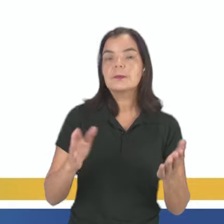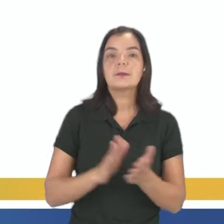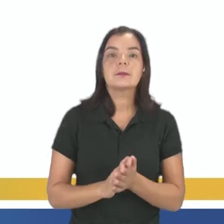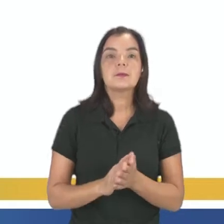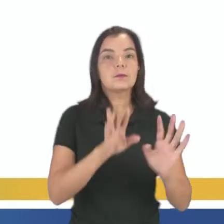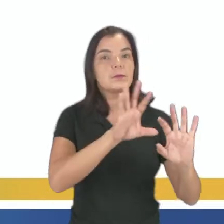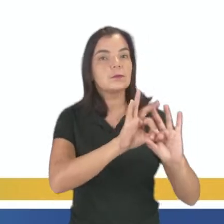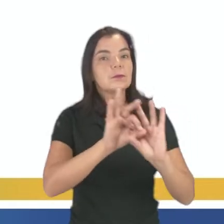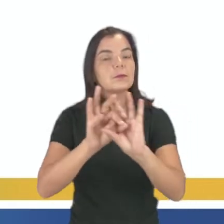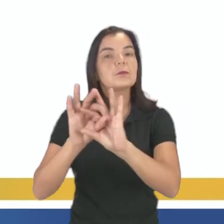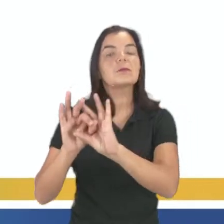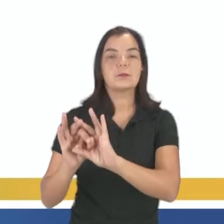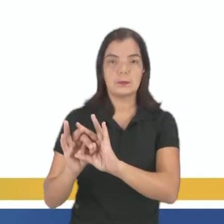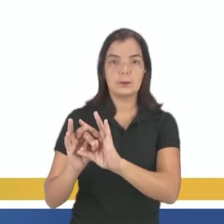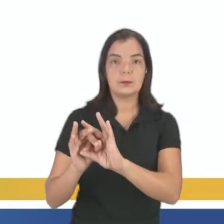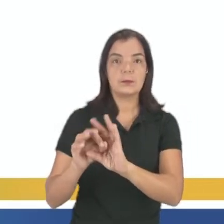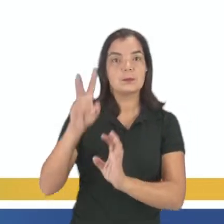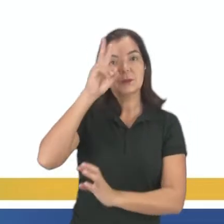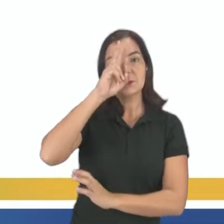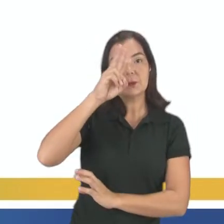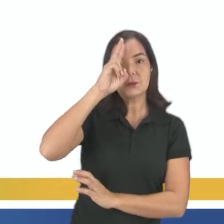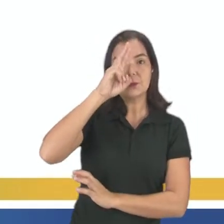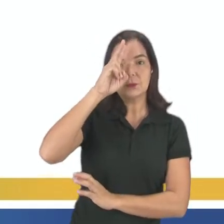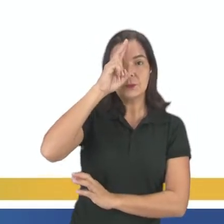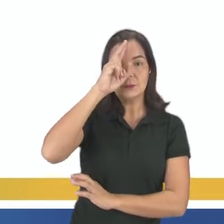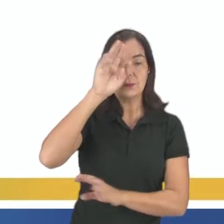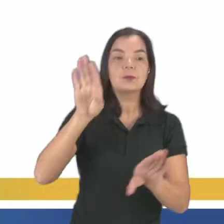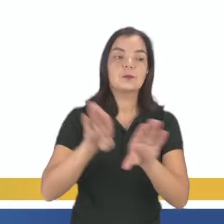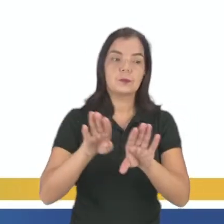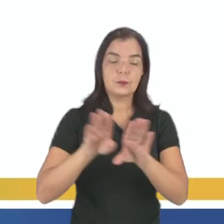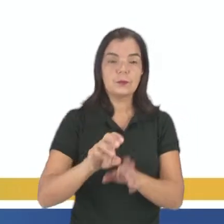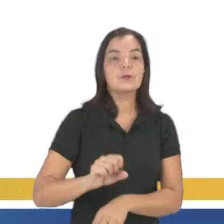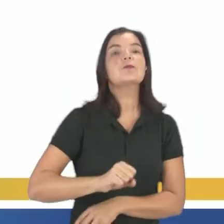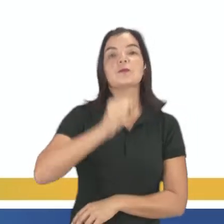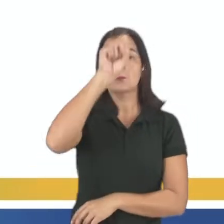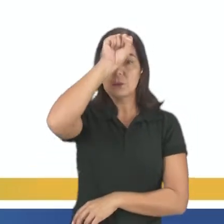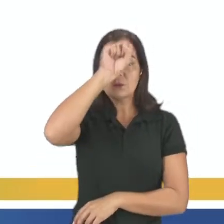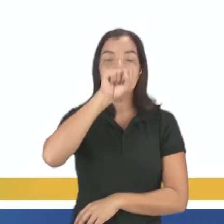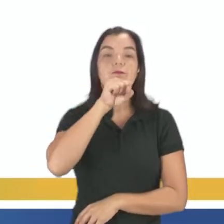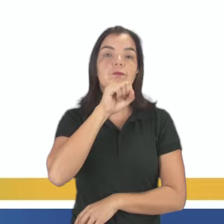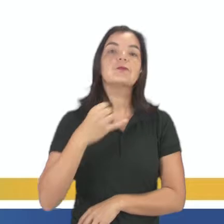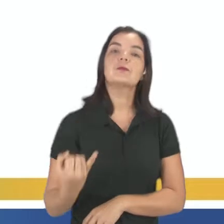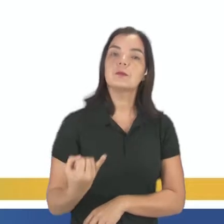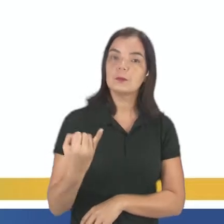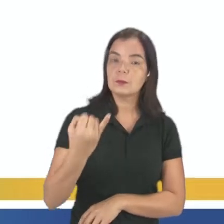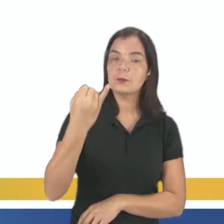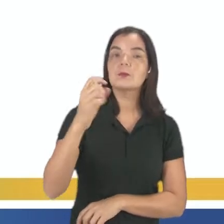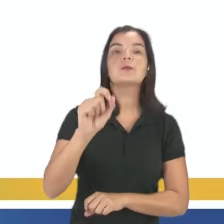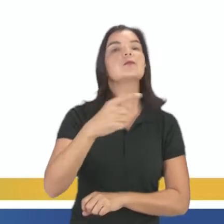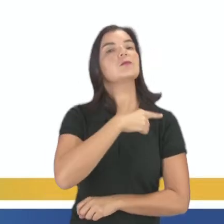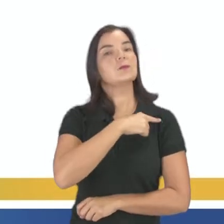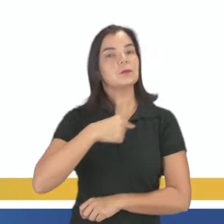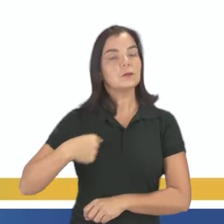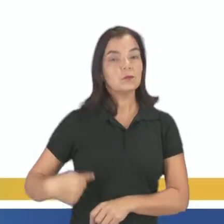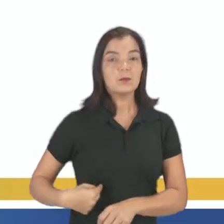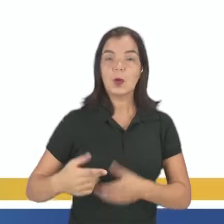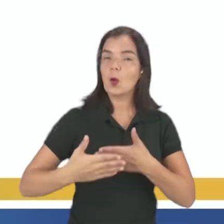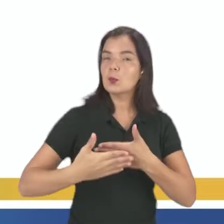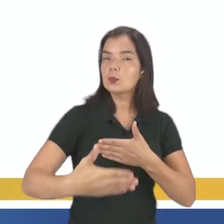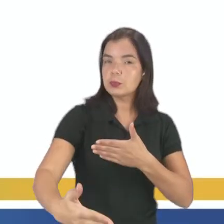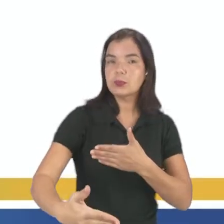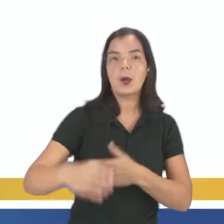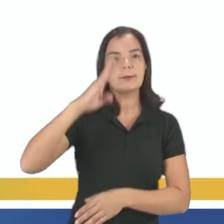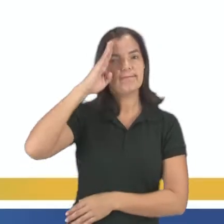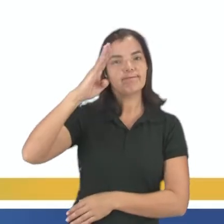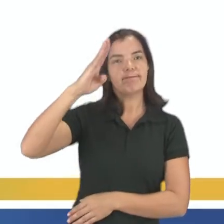dentro desse contexto, dessa história do socialismo na China, a gente tem um evento muito importante, que é a Longa Marcha, que ela